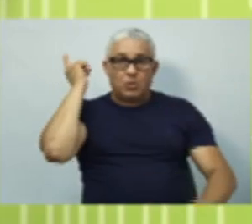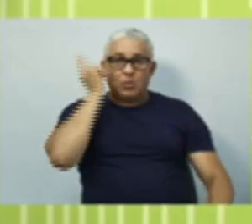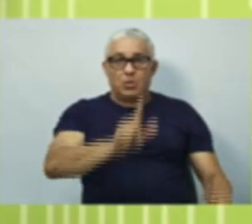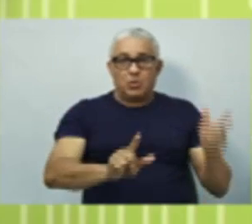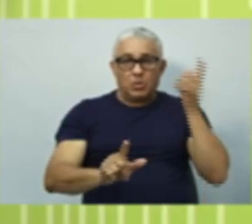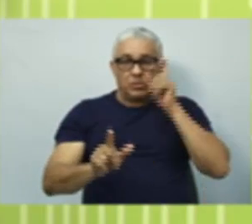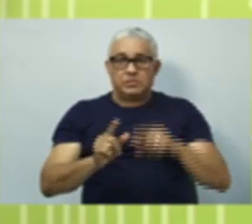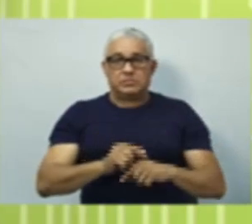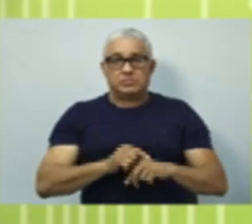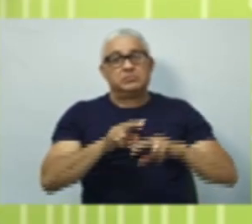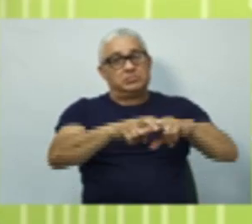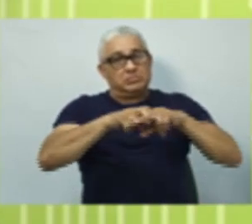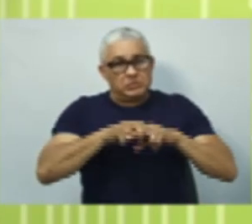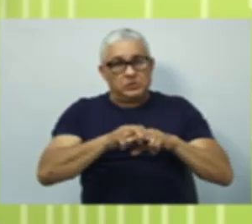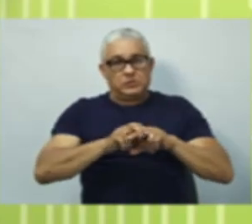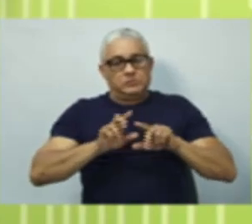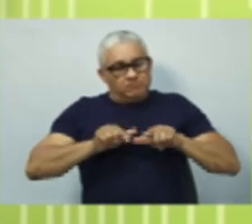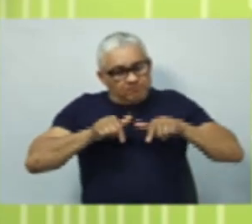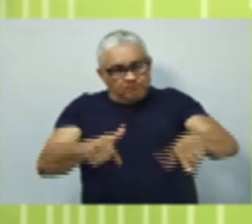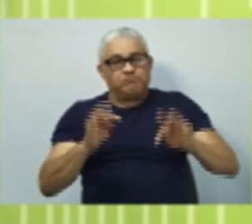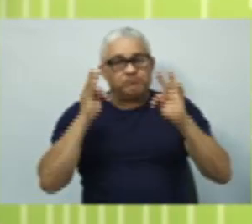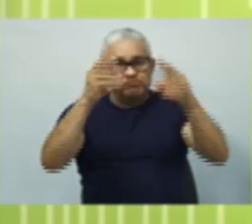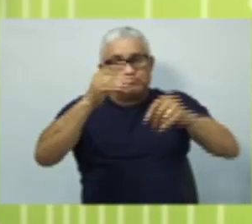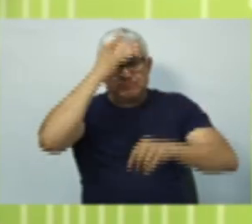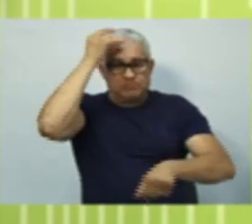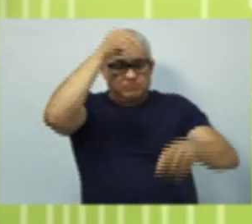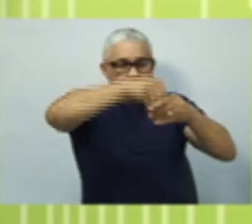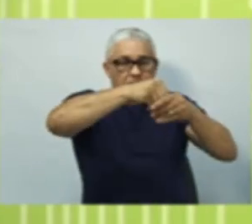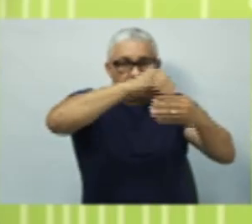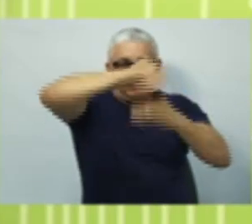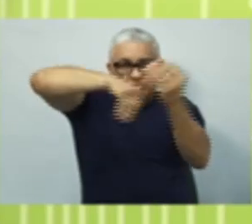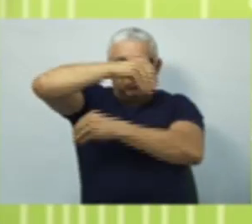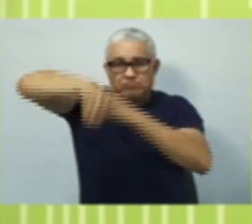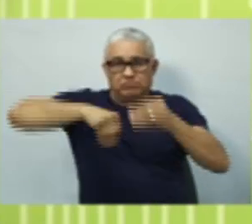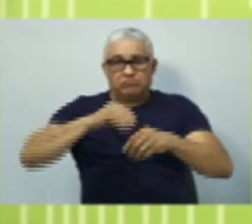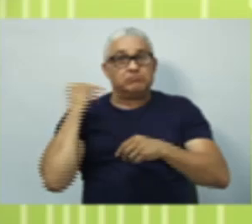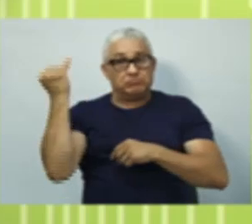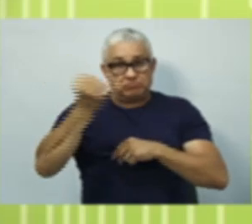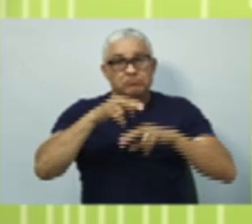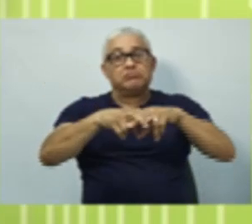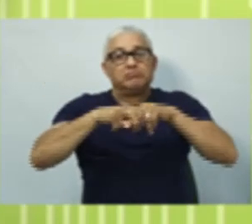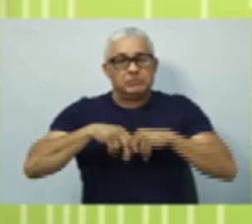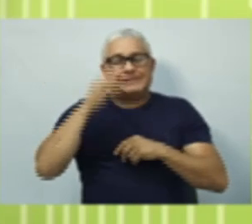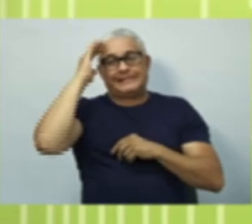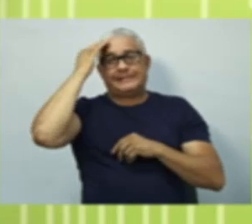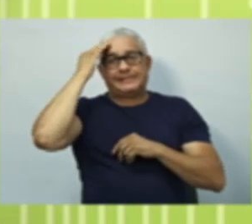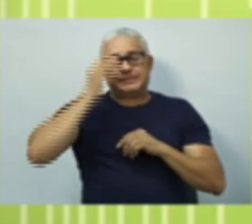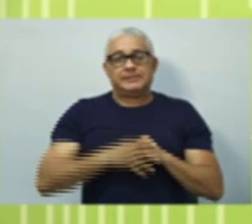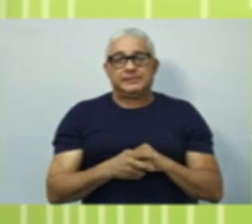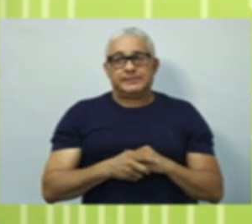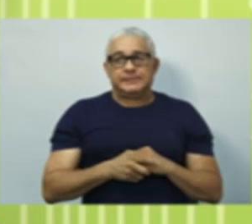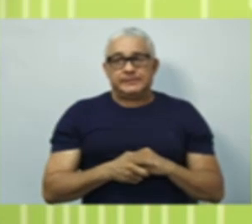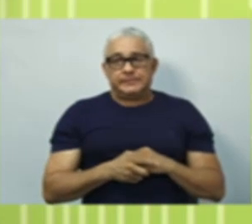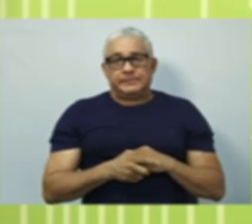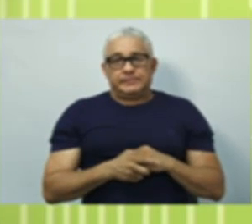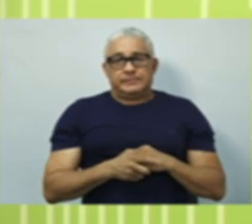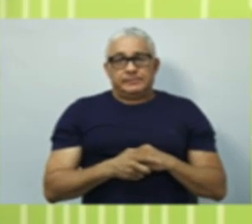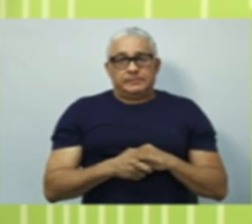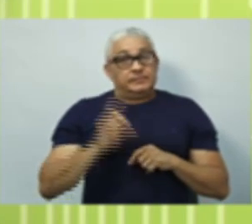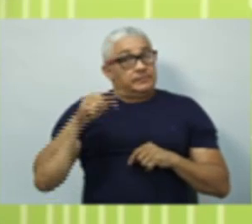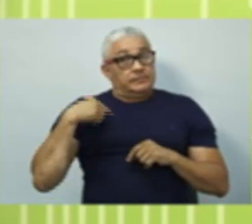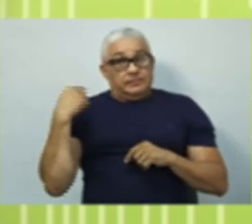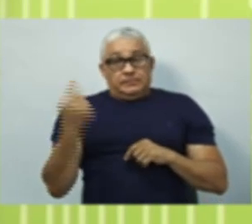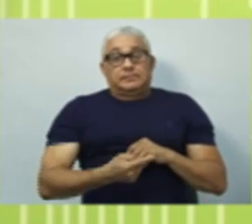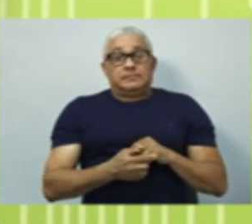alcançados através do esforço de todos os envolvidos. Por isso é importante a gente compreender que